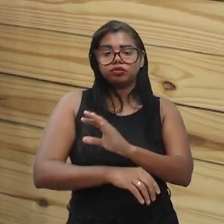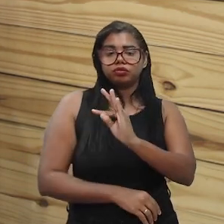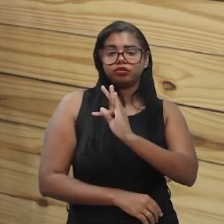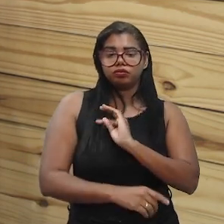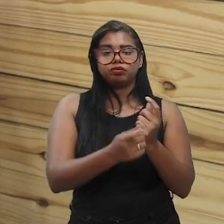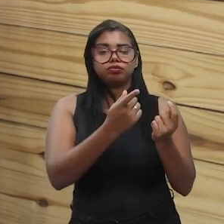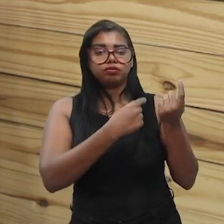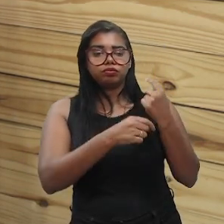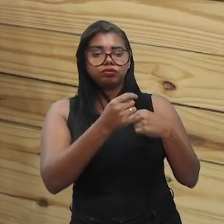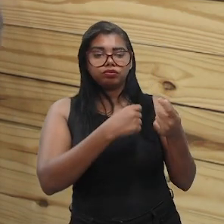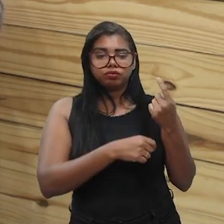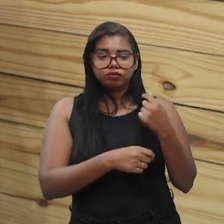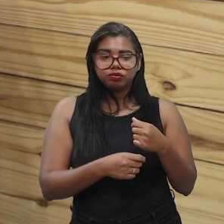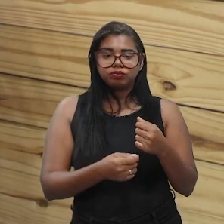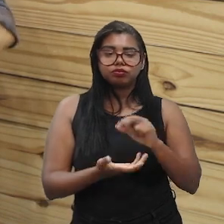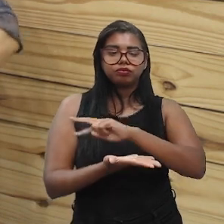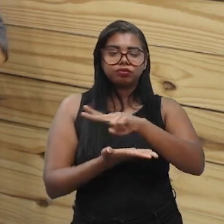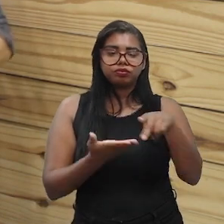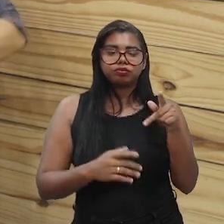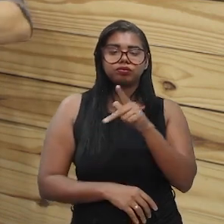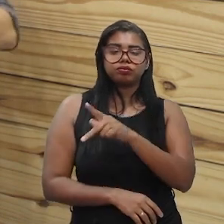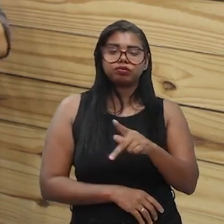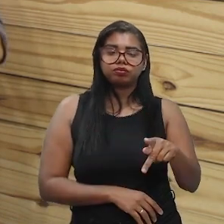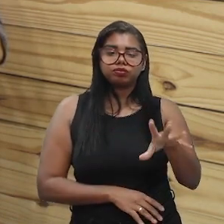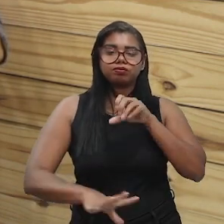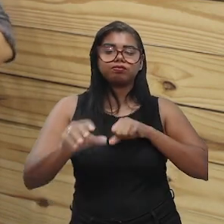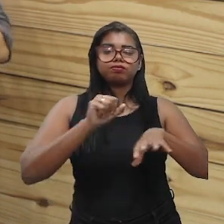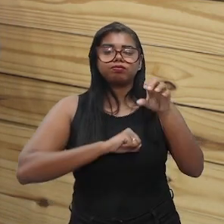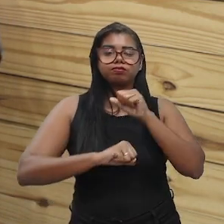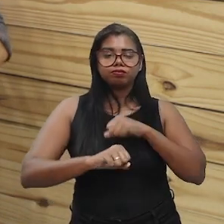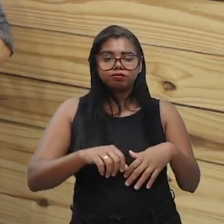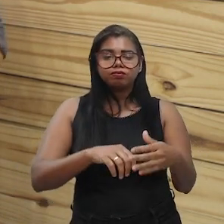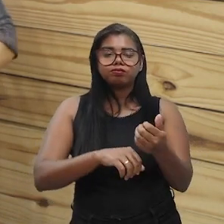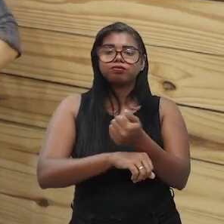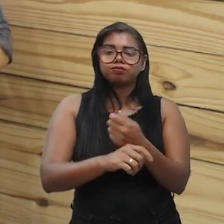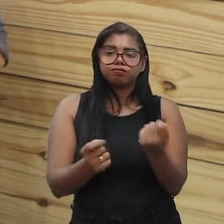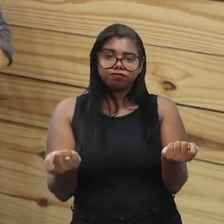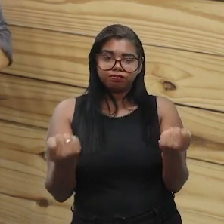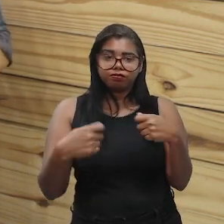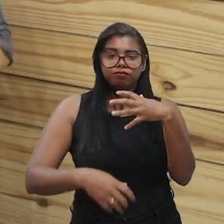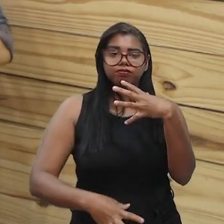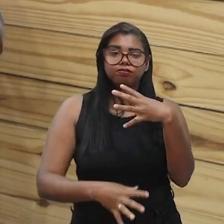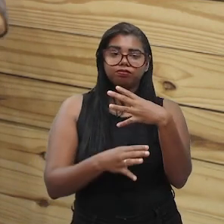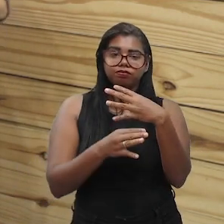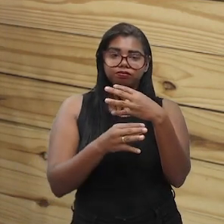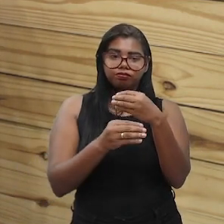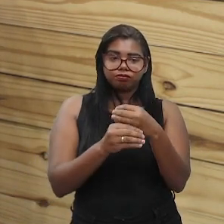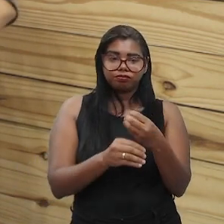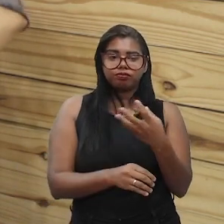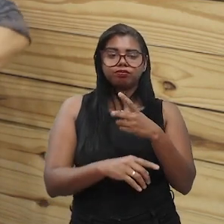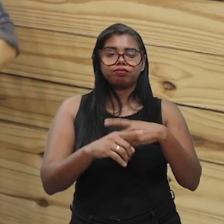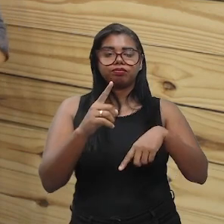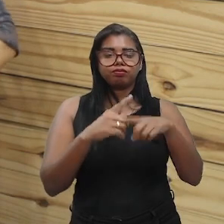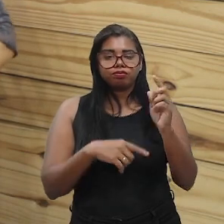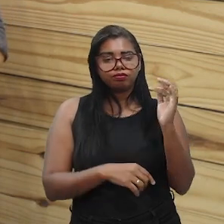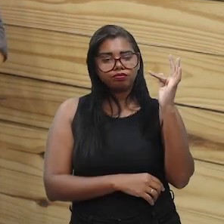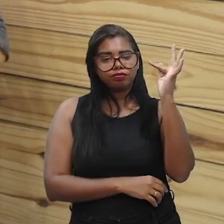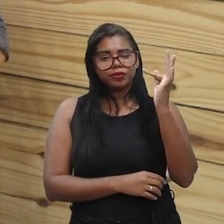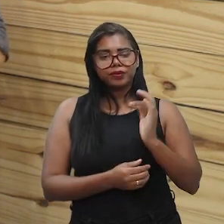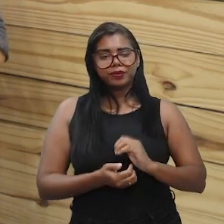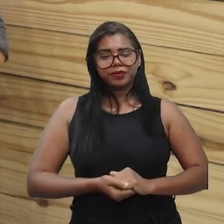professor Rafael e os demais, ele também pode buscar outras qualificações que irão agregar valor a novas possibilidades no